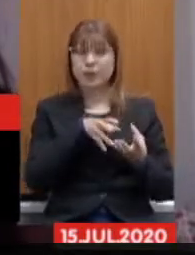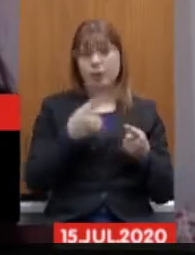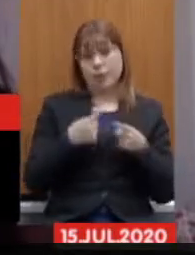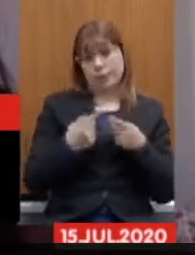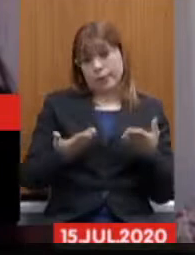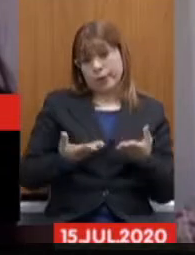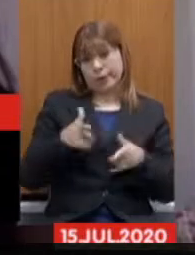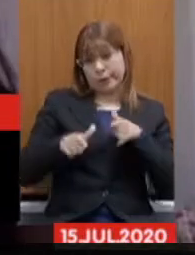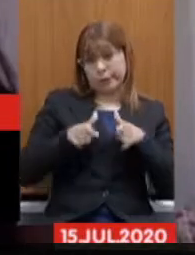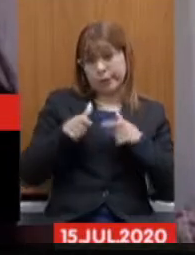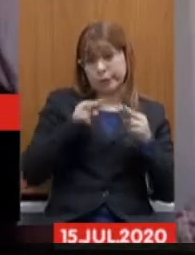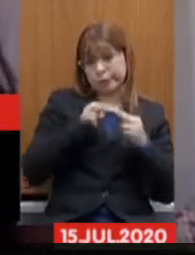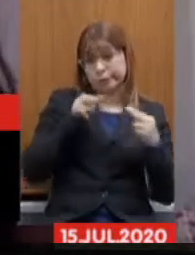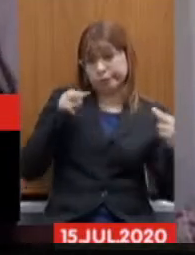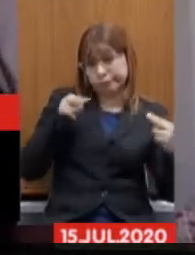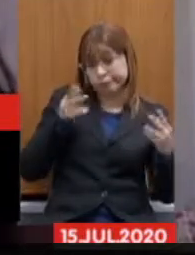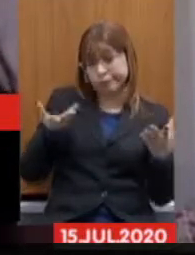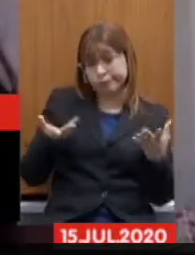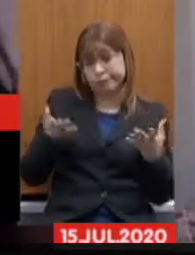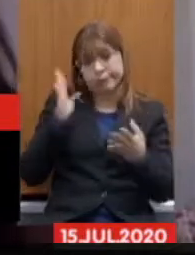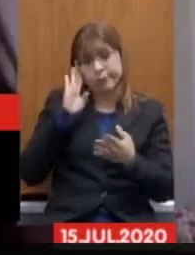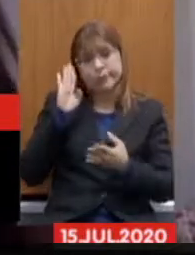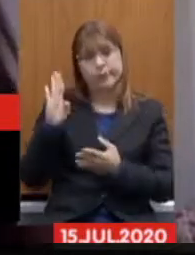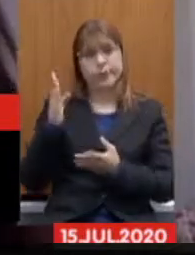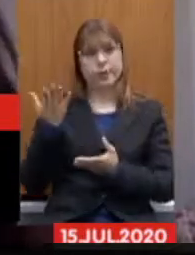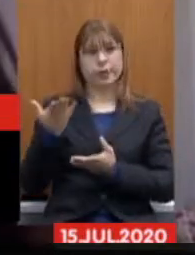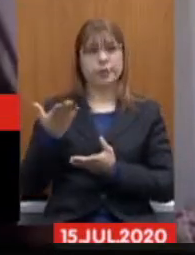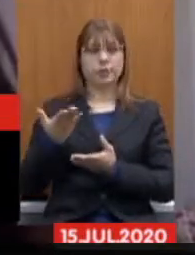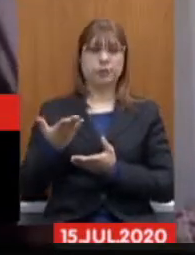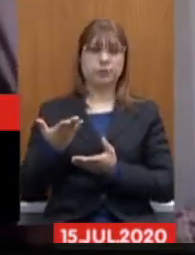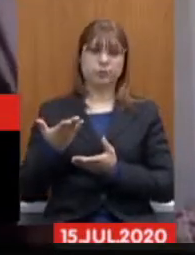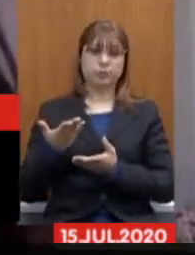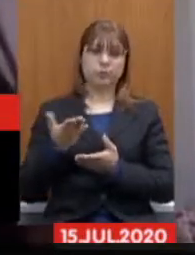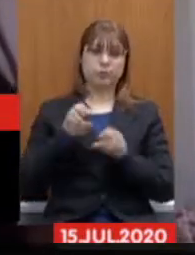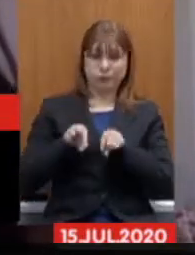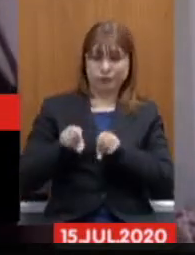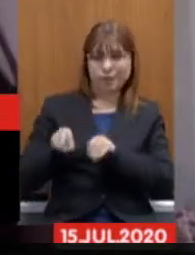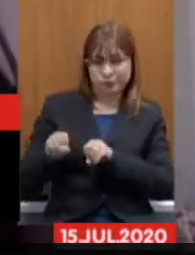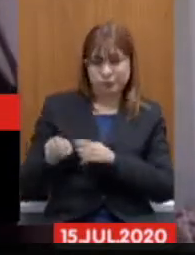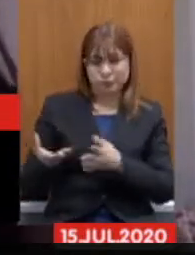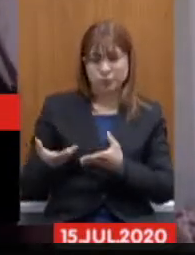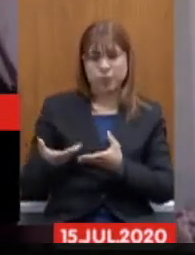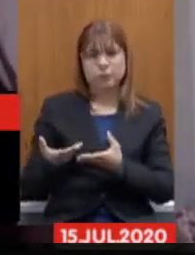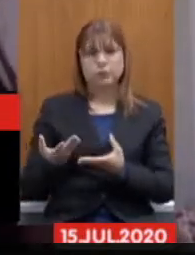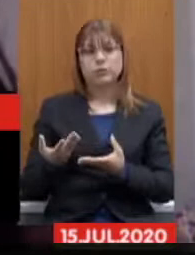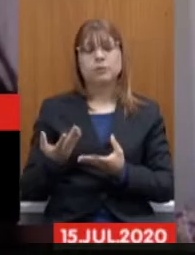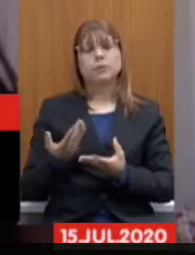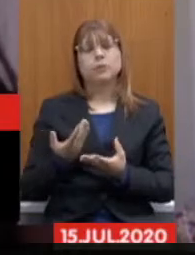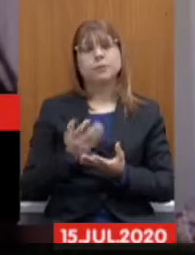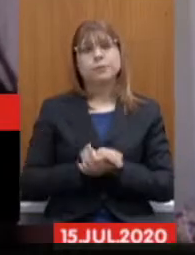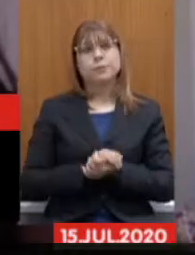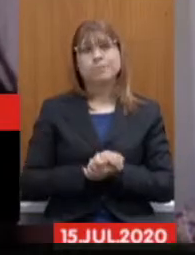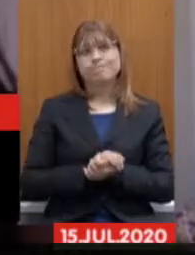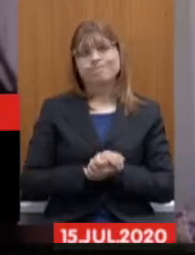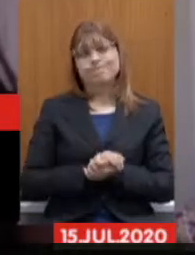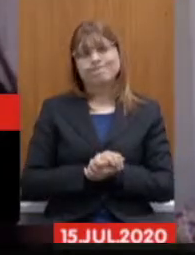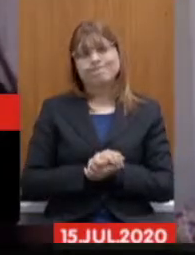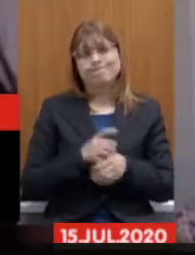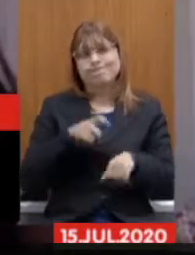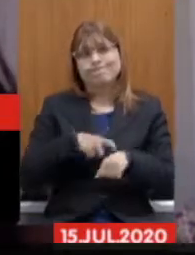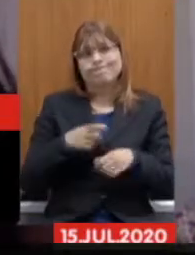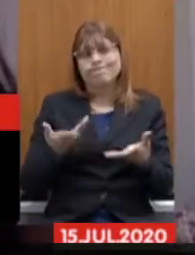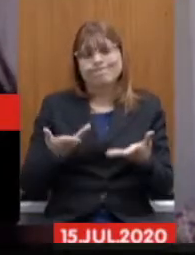remoto né principalmente o trabalho né didático numa situação muito precária de